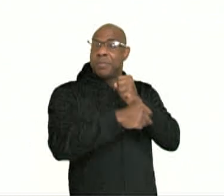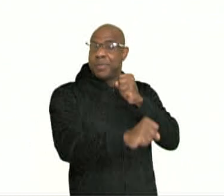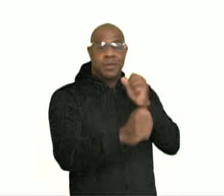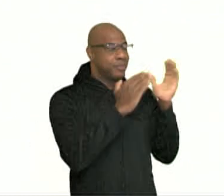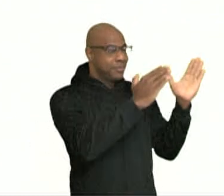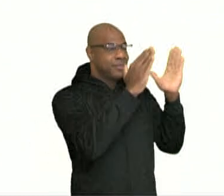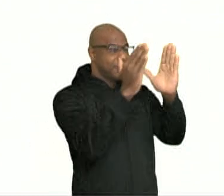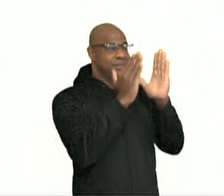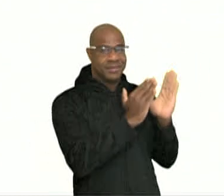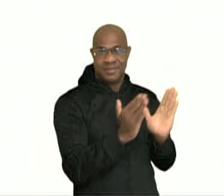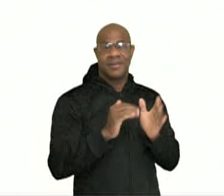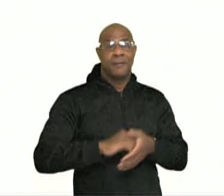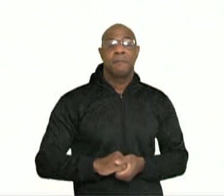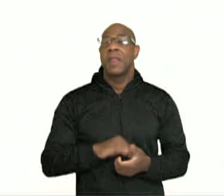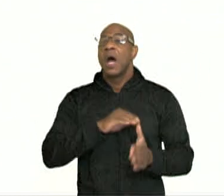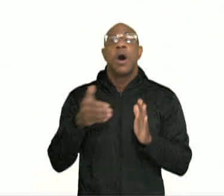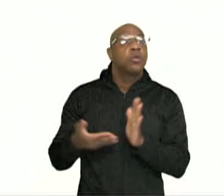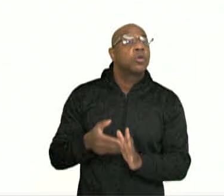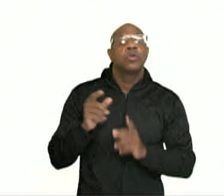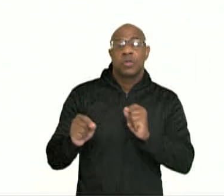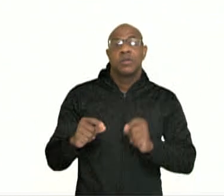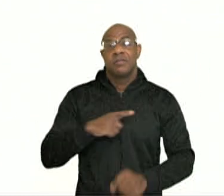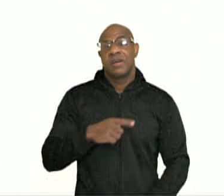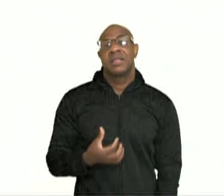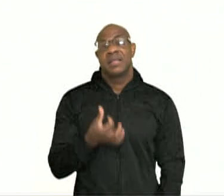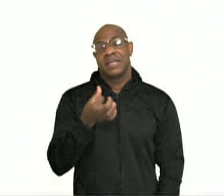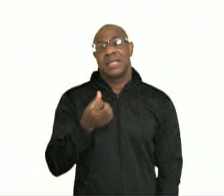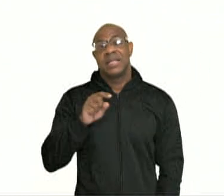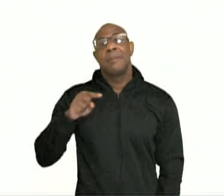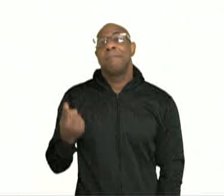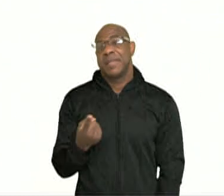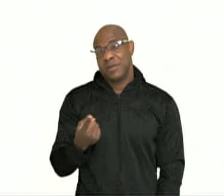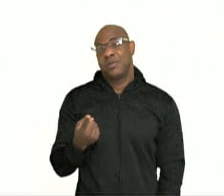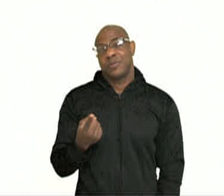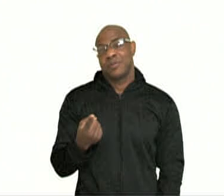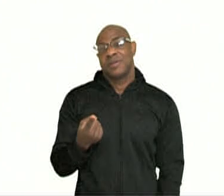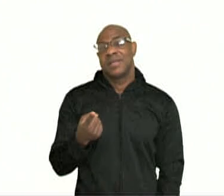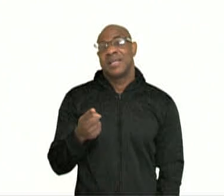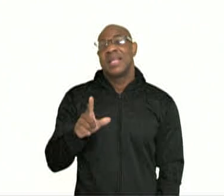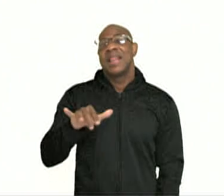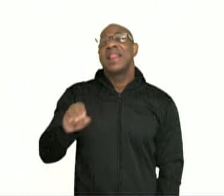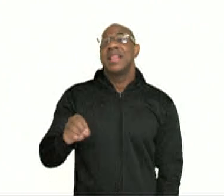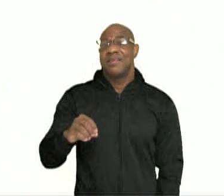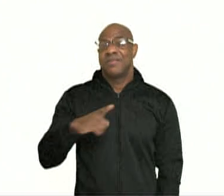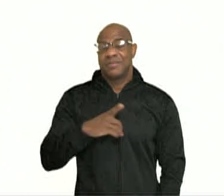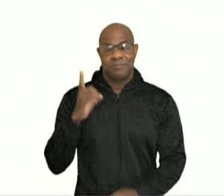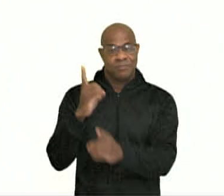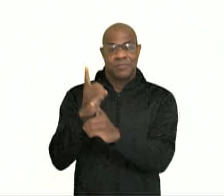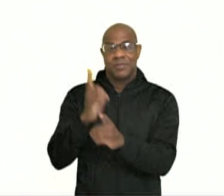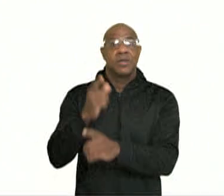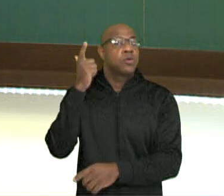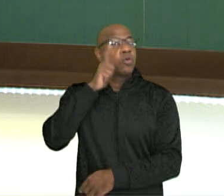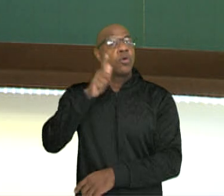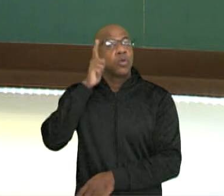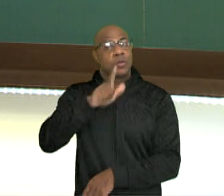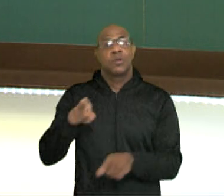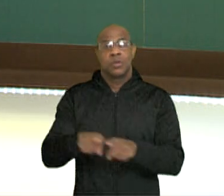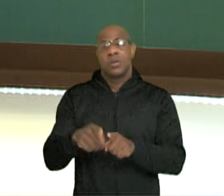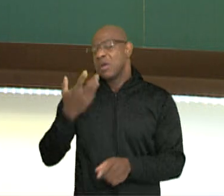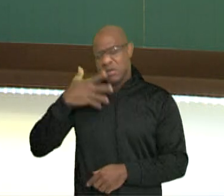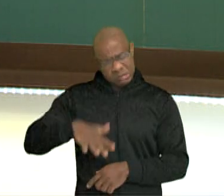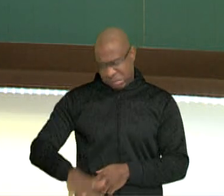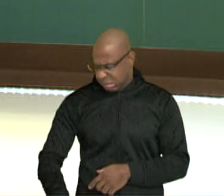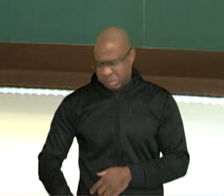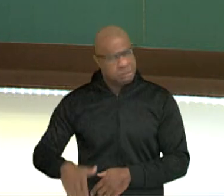comunidade. Ao todo, mais de 6.000 livros foram catalogados desde opções para crianças a obras